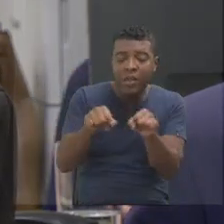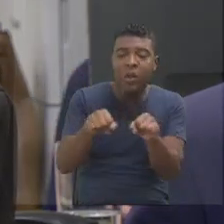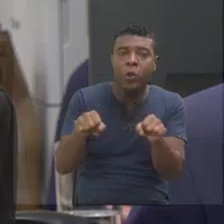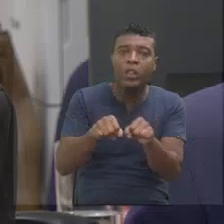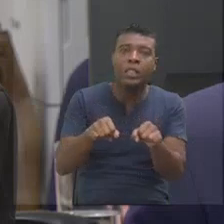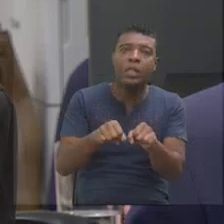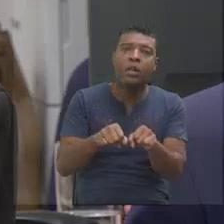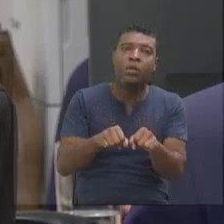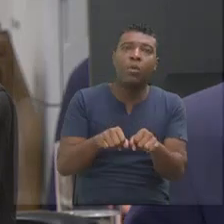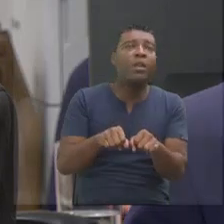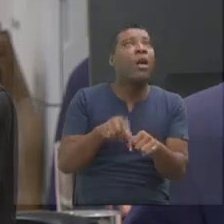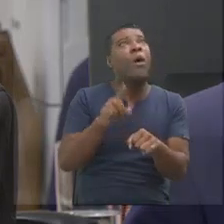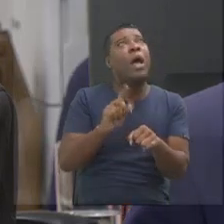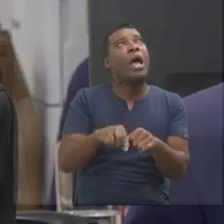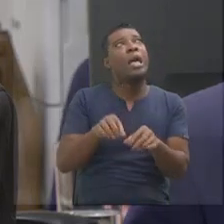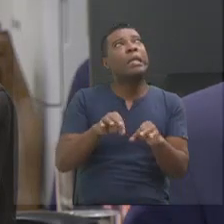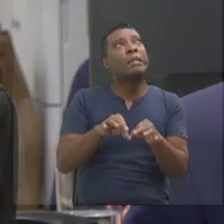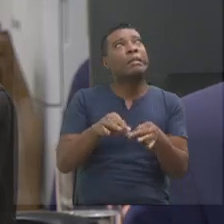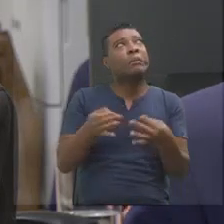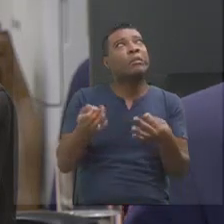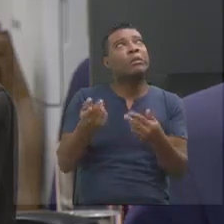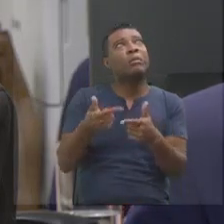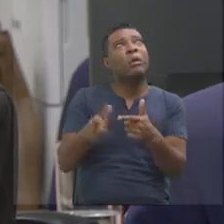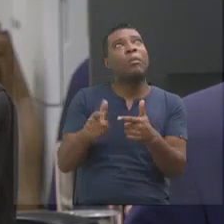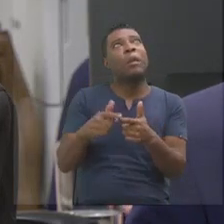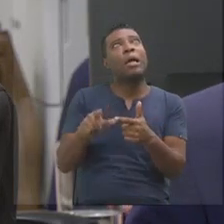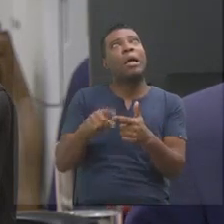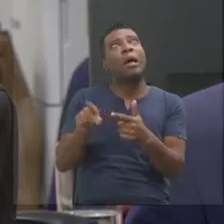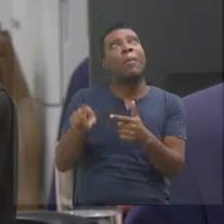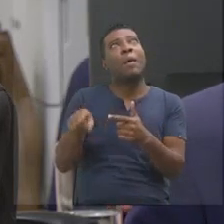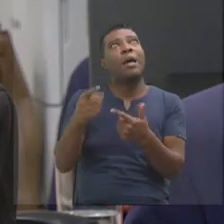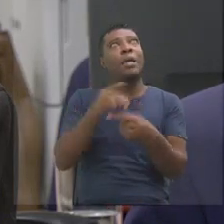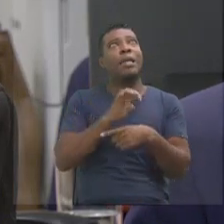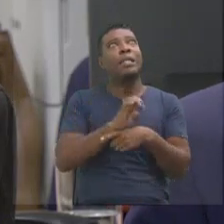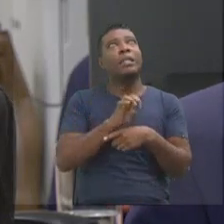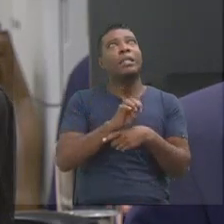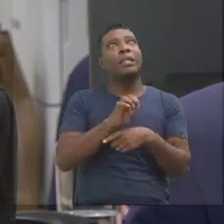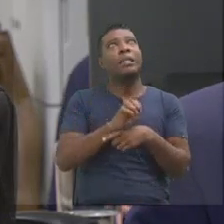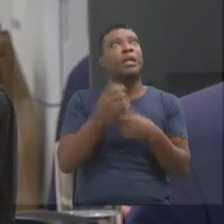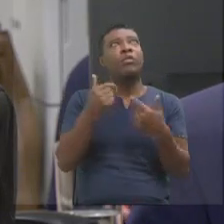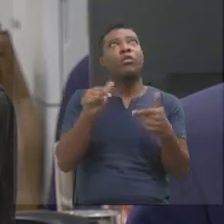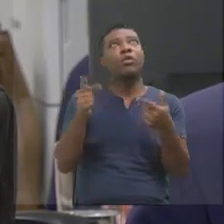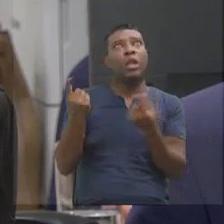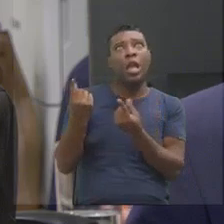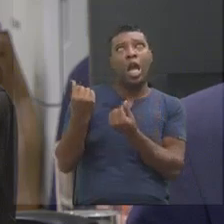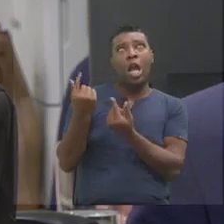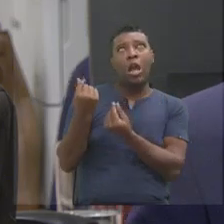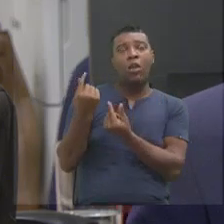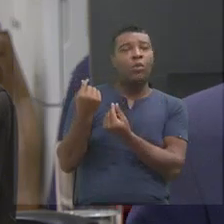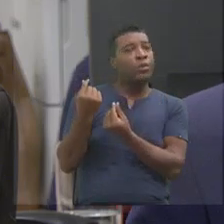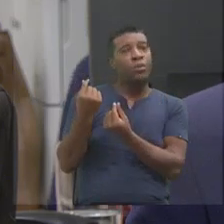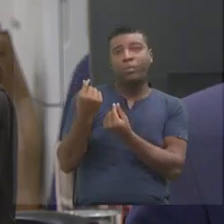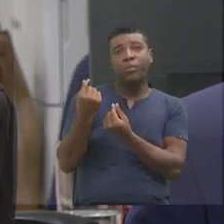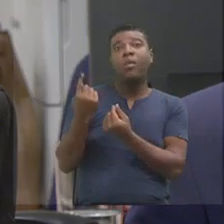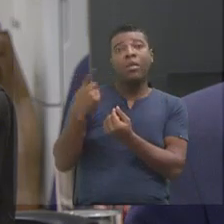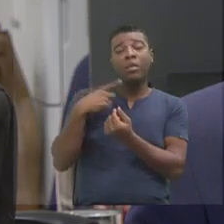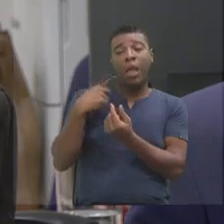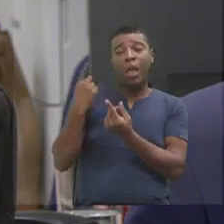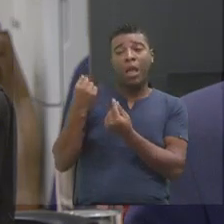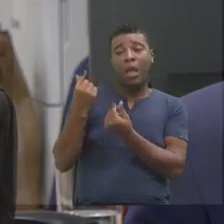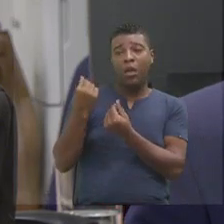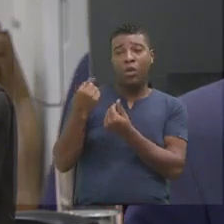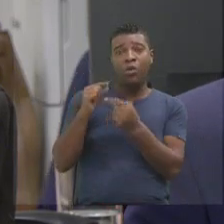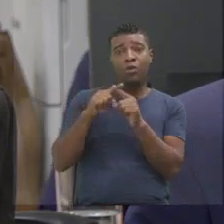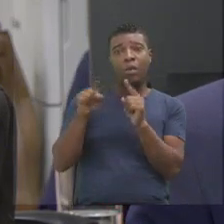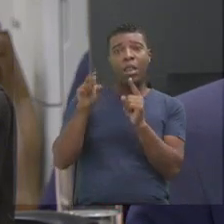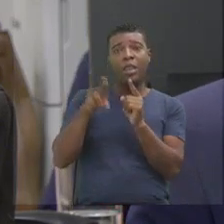simplesmente o caso do estado não tem recurso tem recursos que não estão